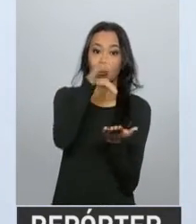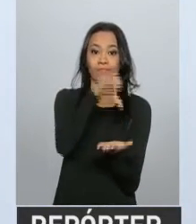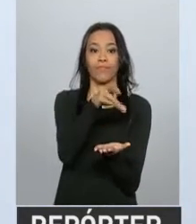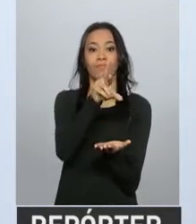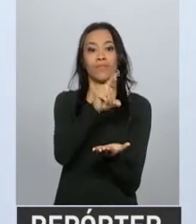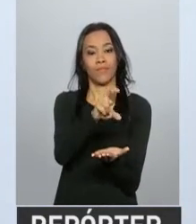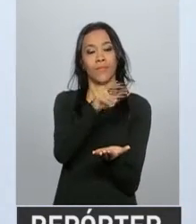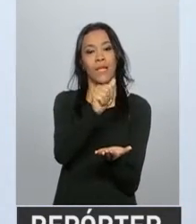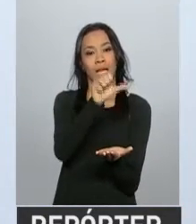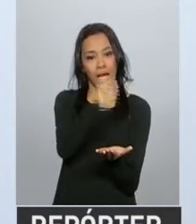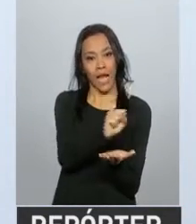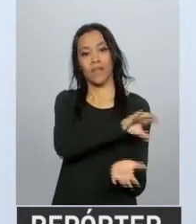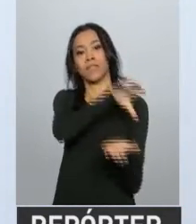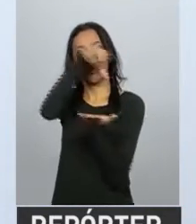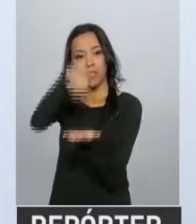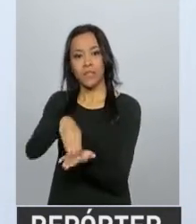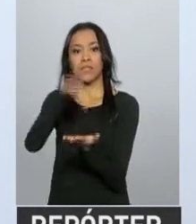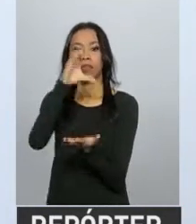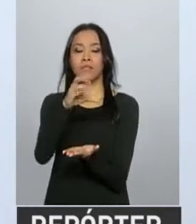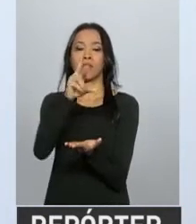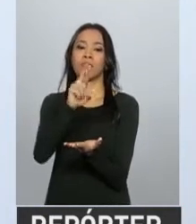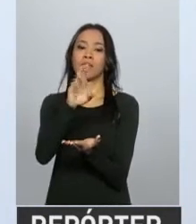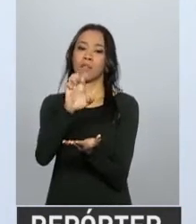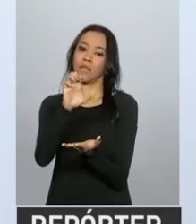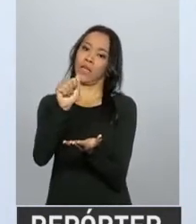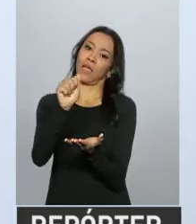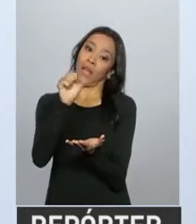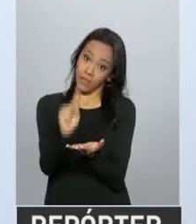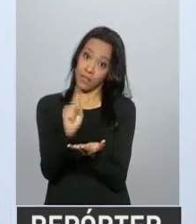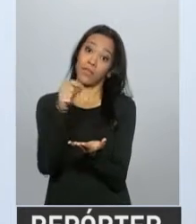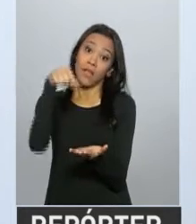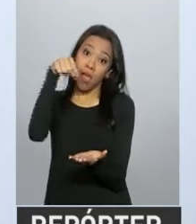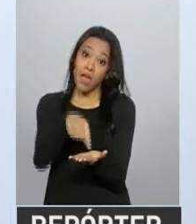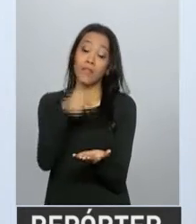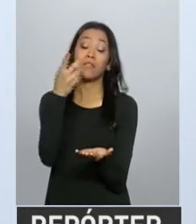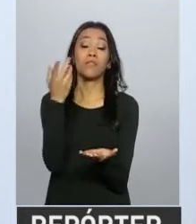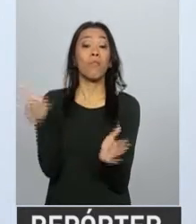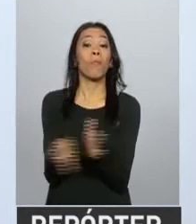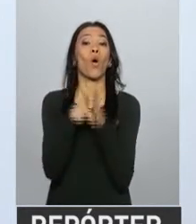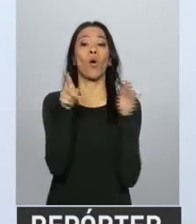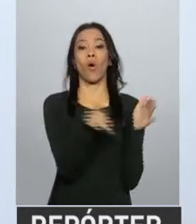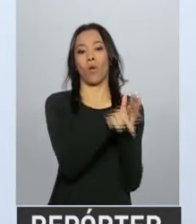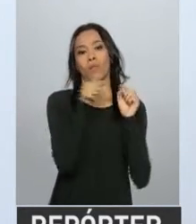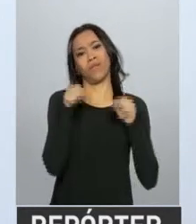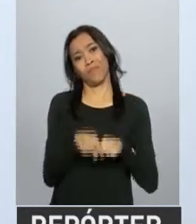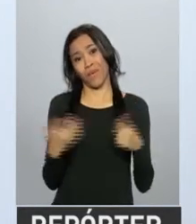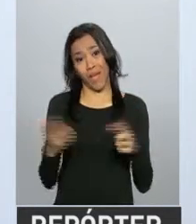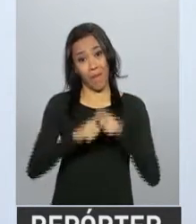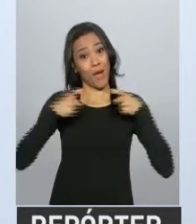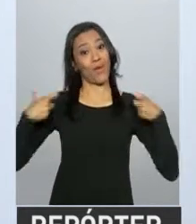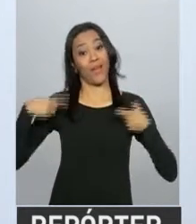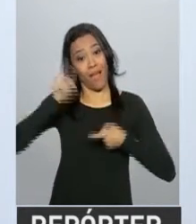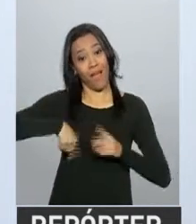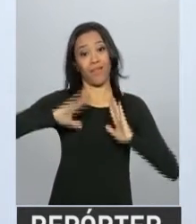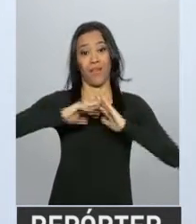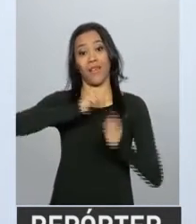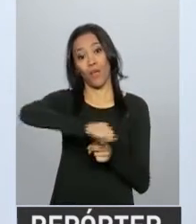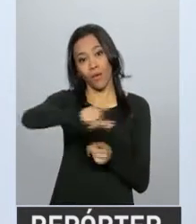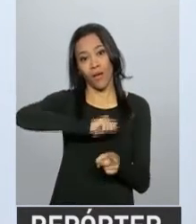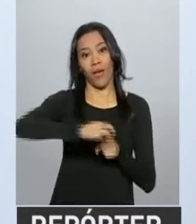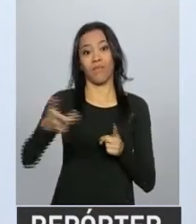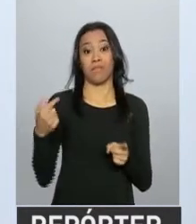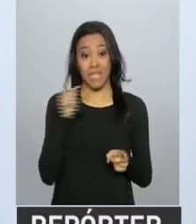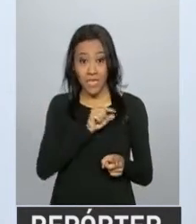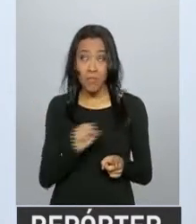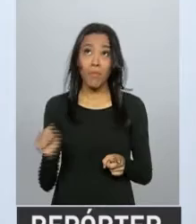que eles possam ter sede própria todos eles funcionam em imóveis alugados e esses imóveis